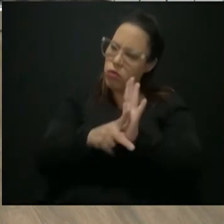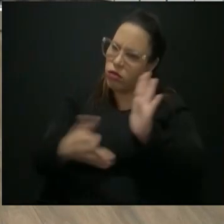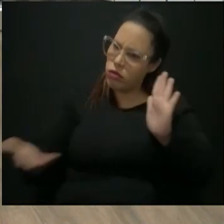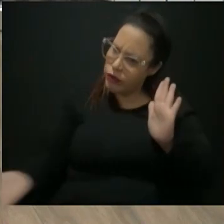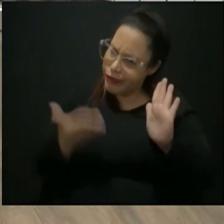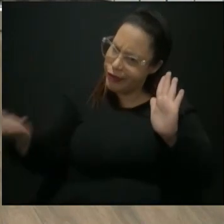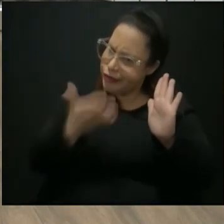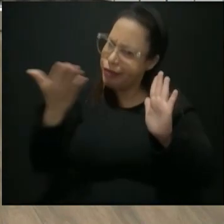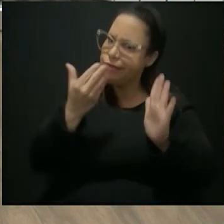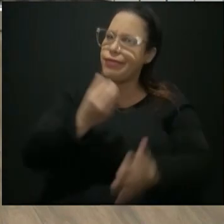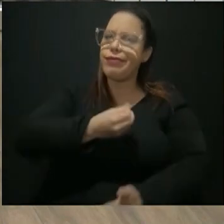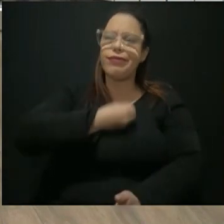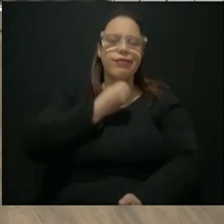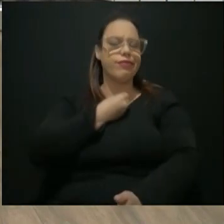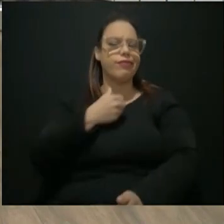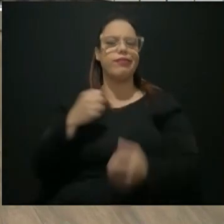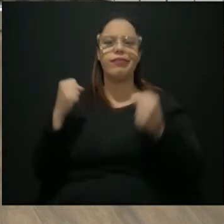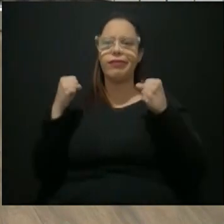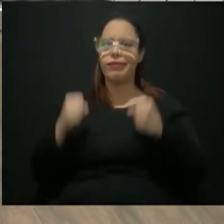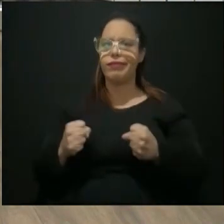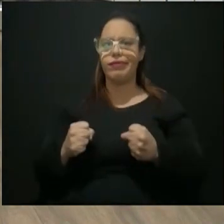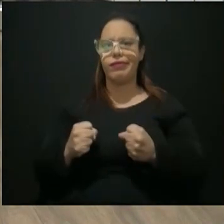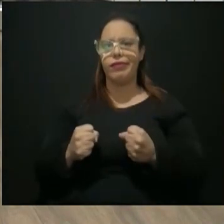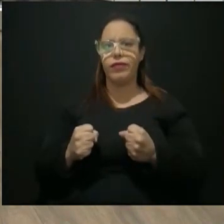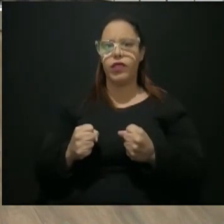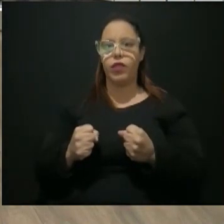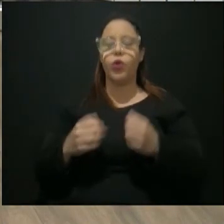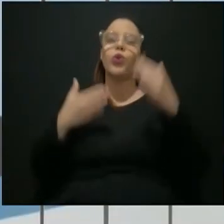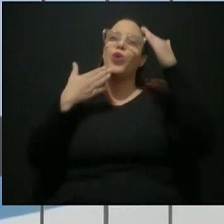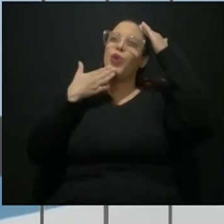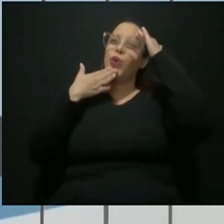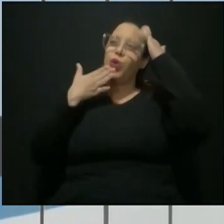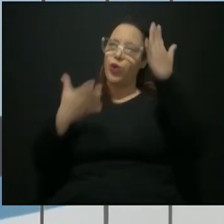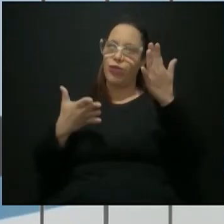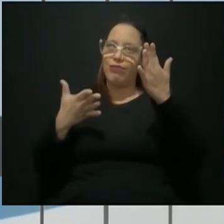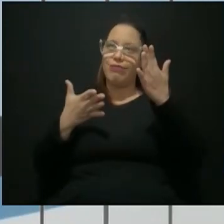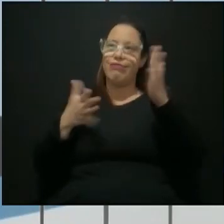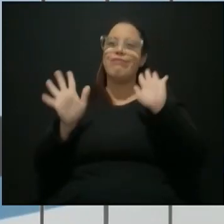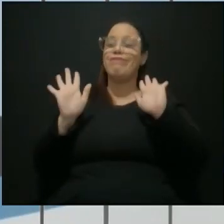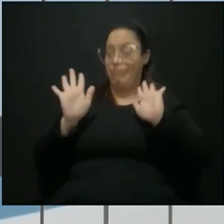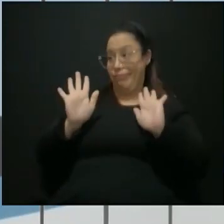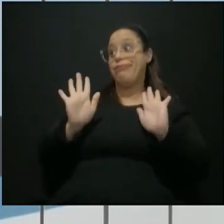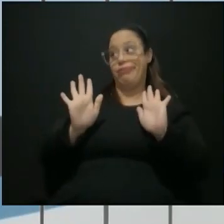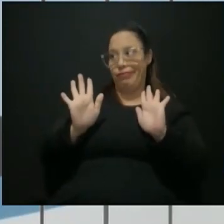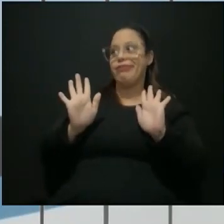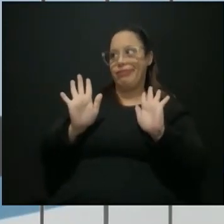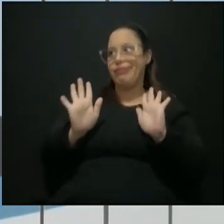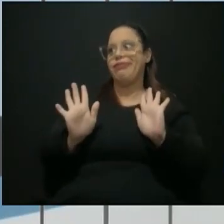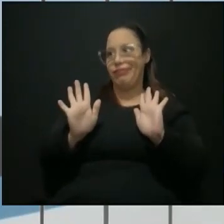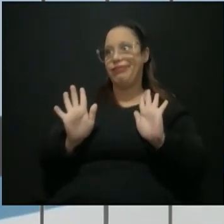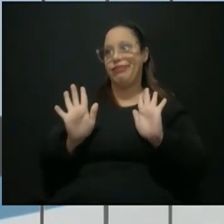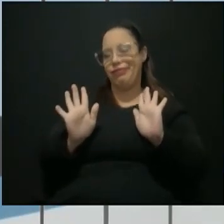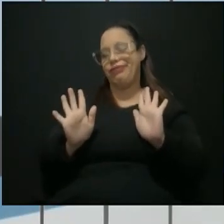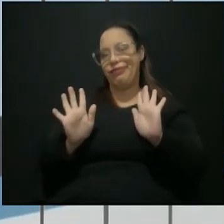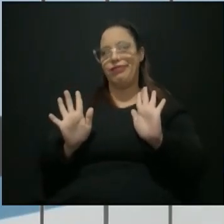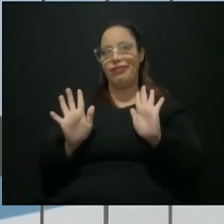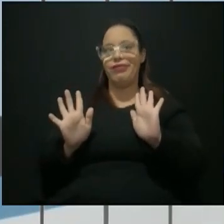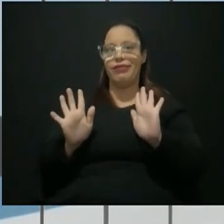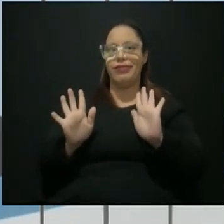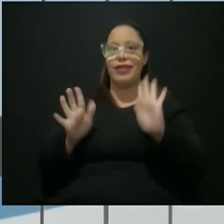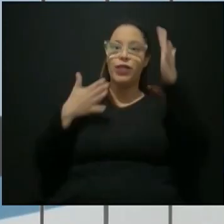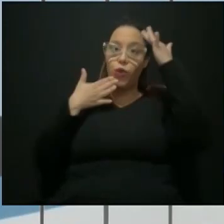não pode, claro, a gente vai ter a gratidão, né? Tá na moda também agora a gratidão, né? Sim. A gratidão, realmente tem que